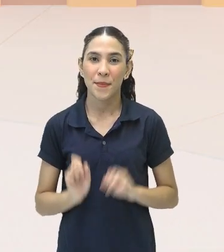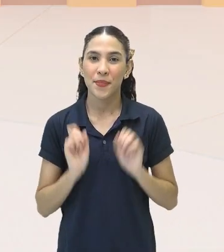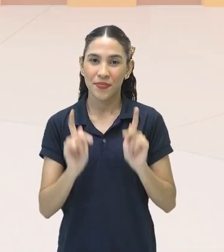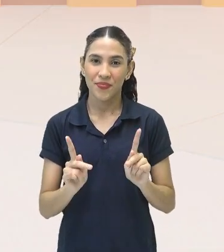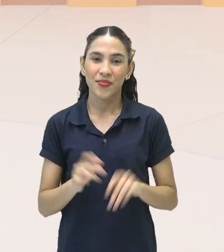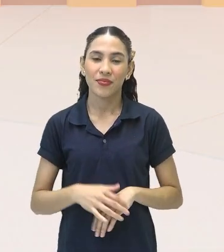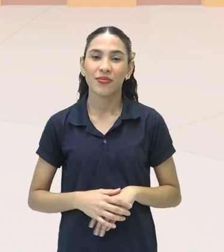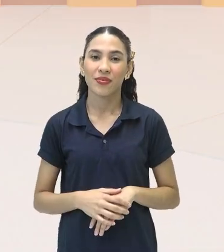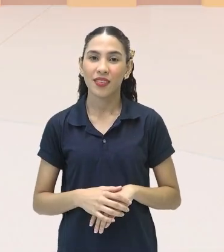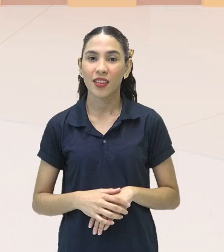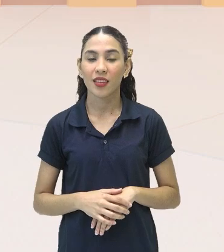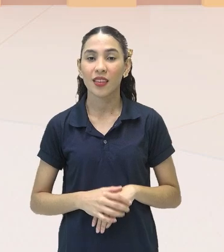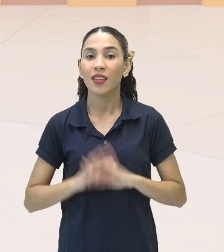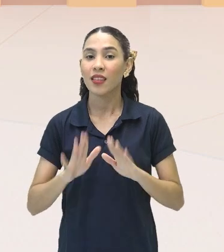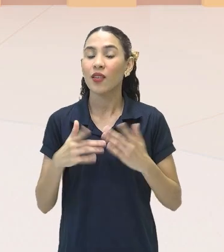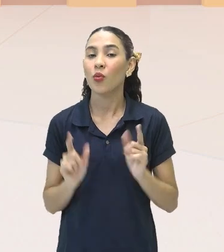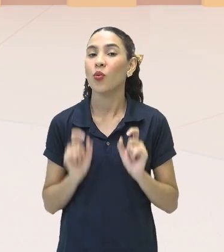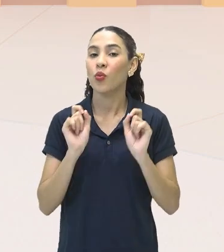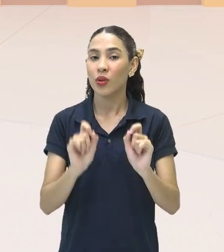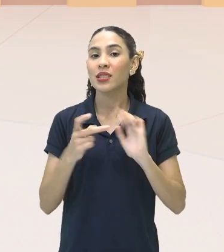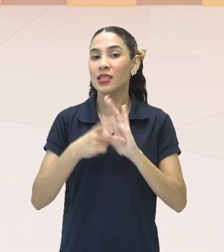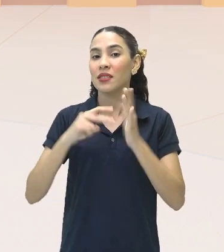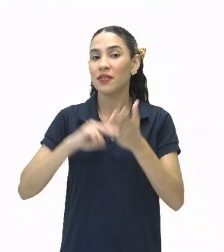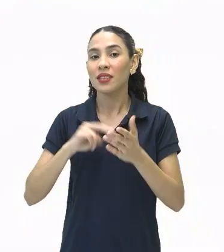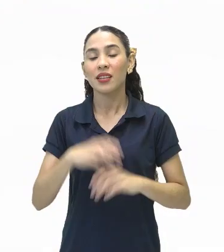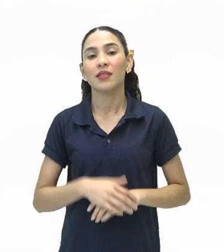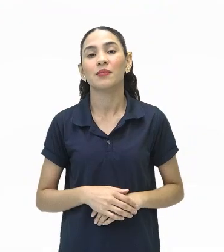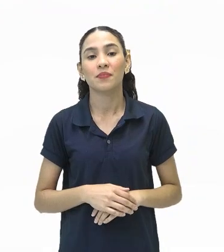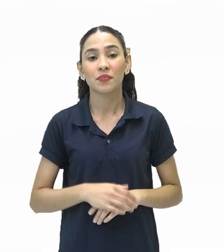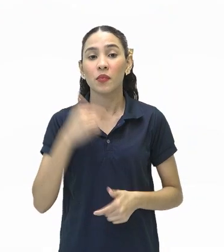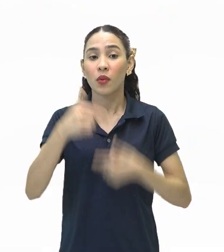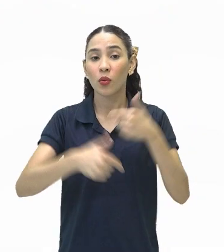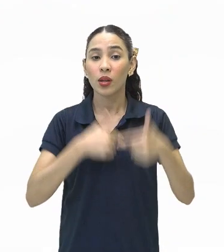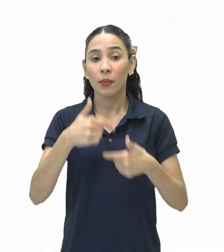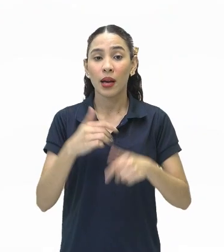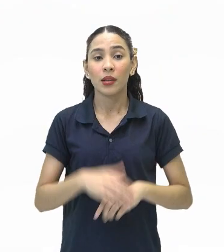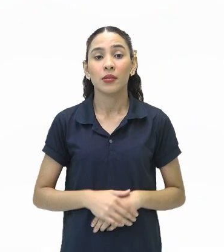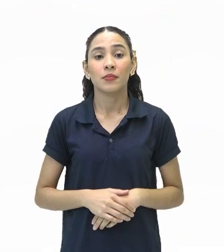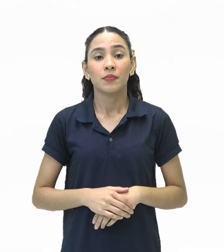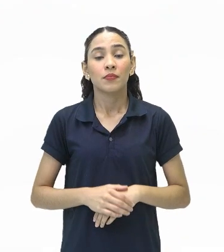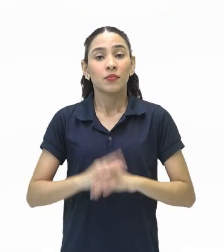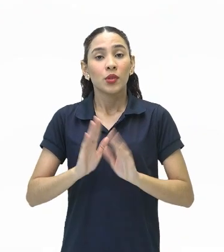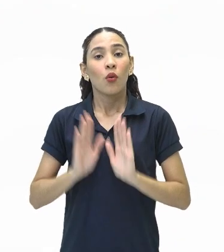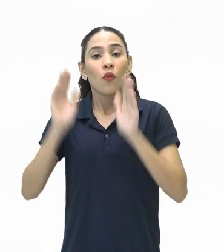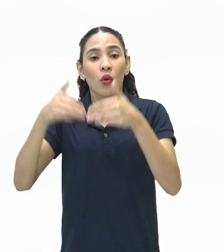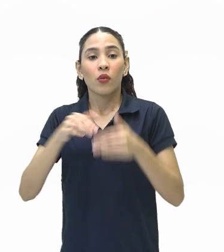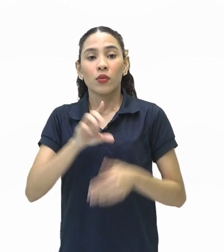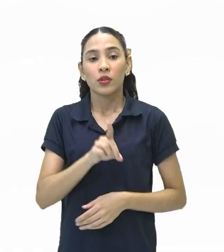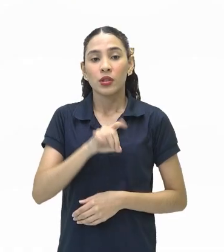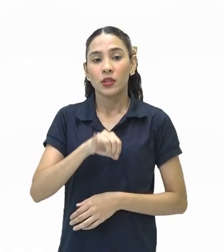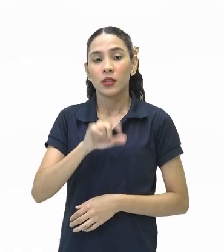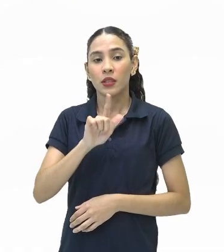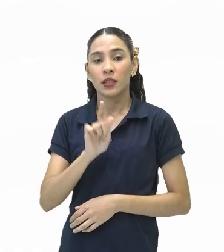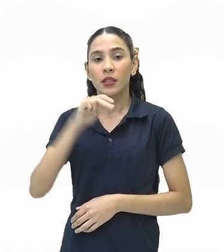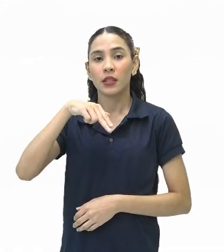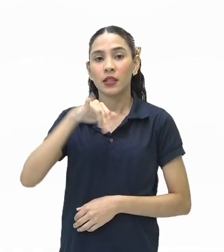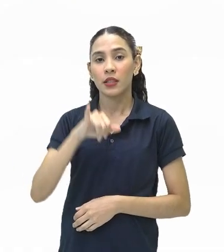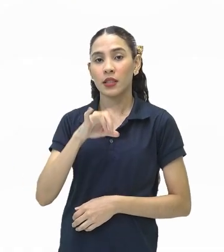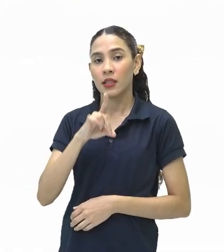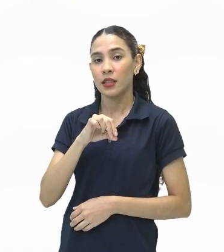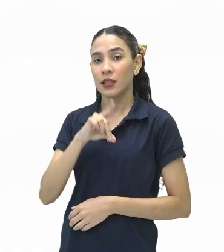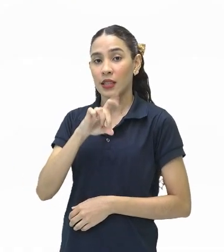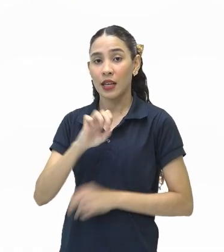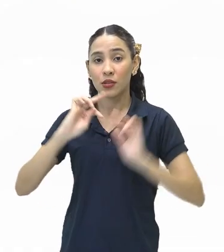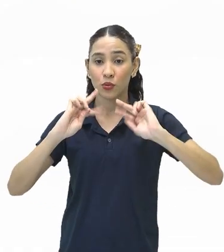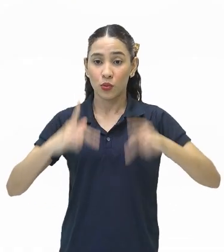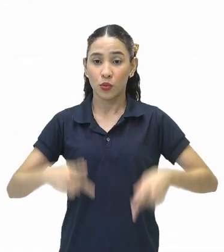bem, então, o que significa o trabalho para a dignidade humana? Olha só,